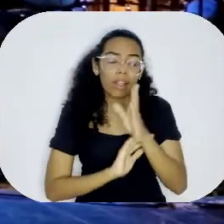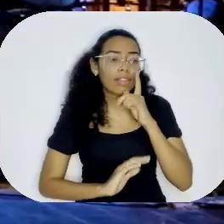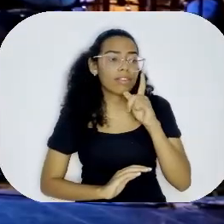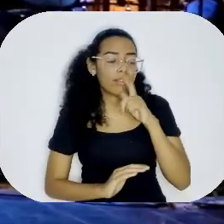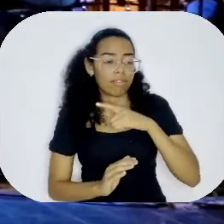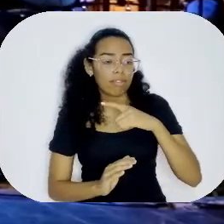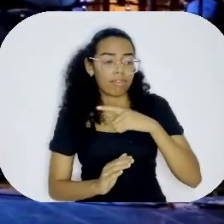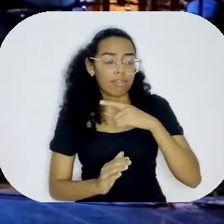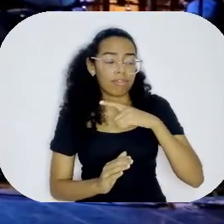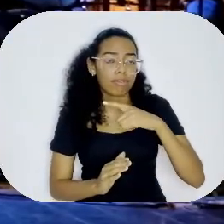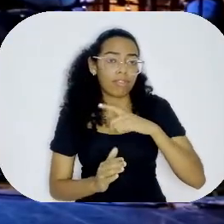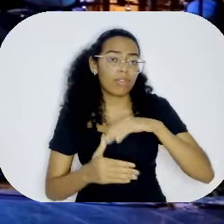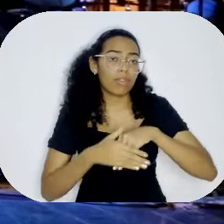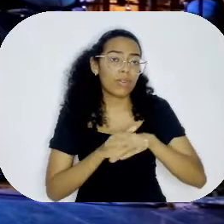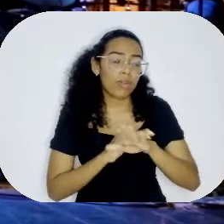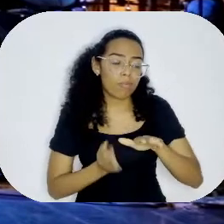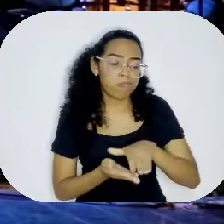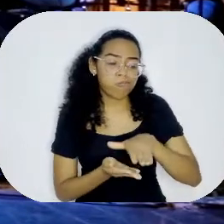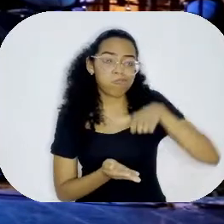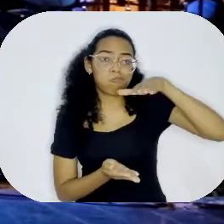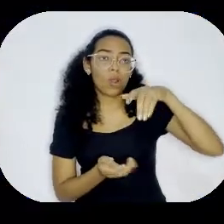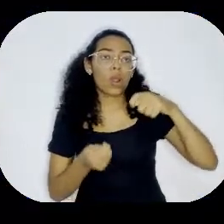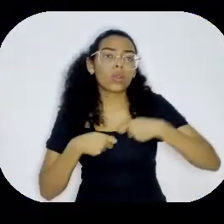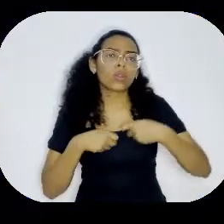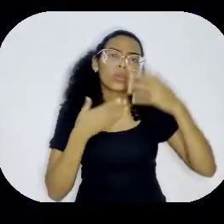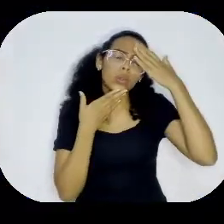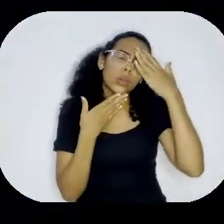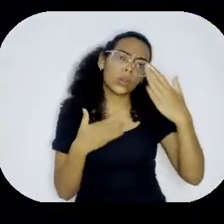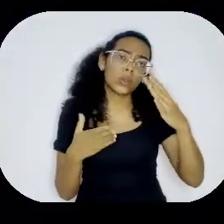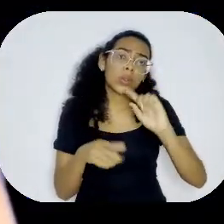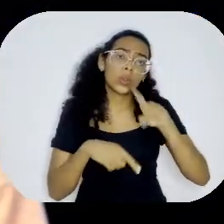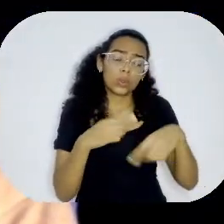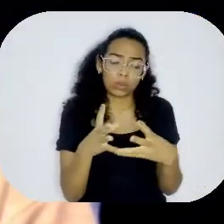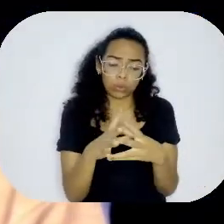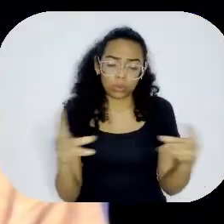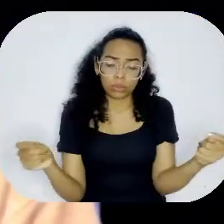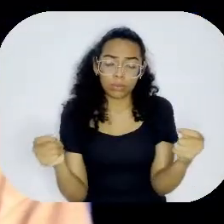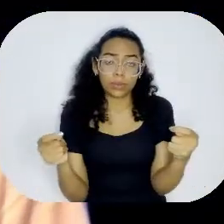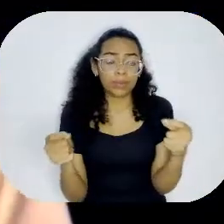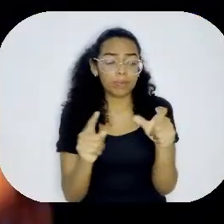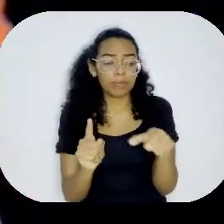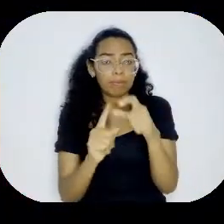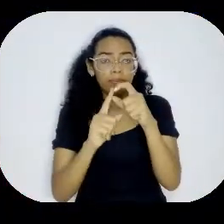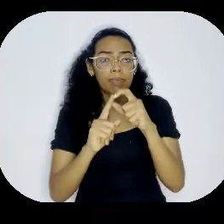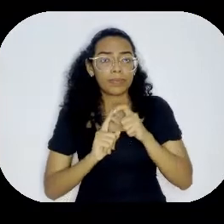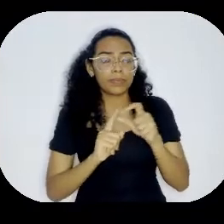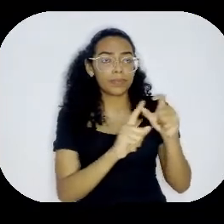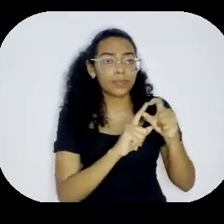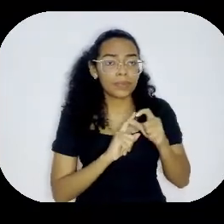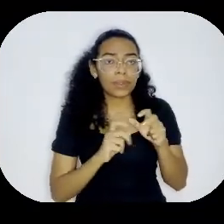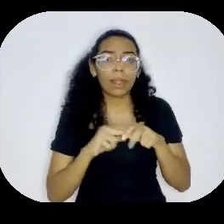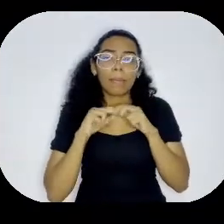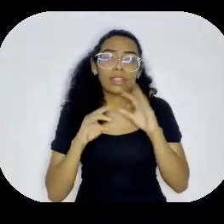guardei tudo que pude, até transbordar. Agora o que me resta é gratidão. Até que minha